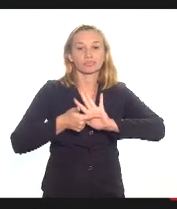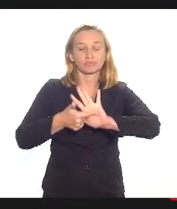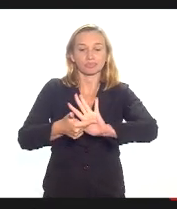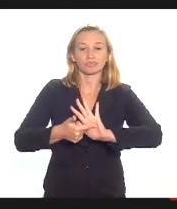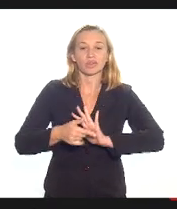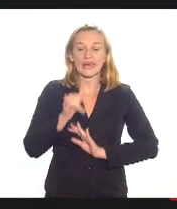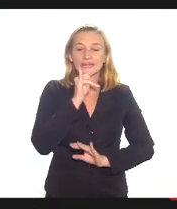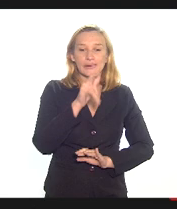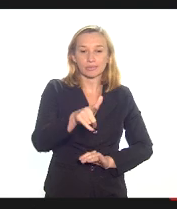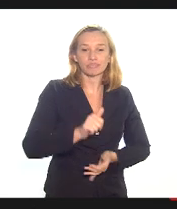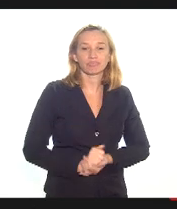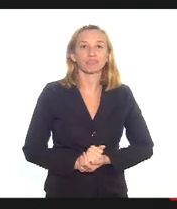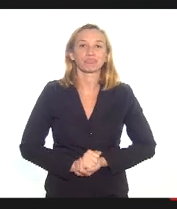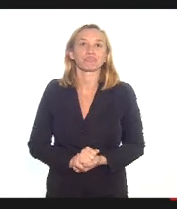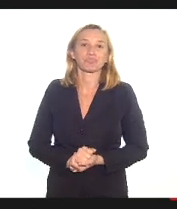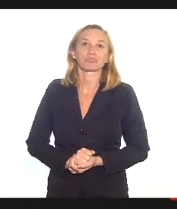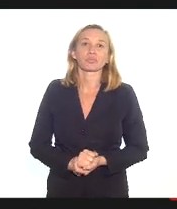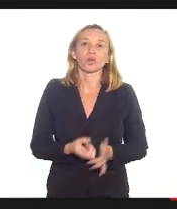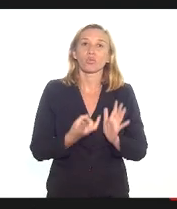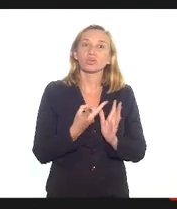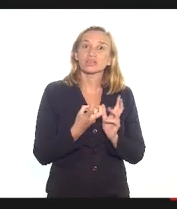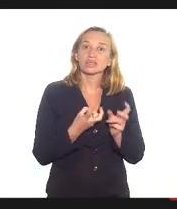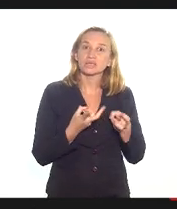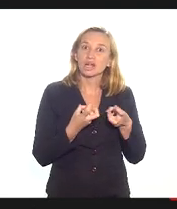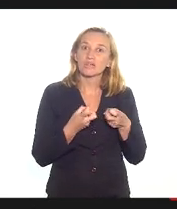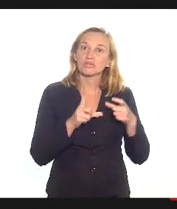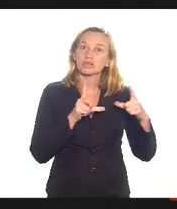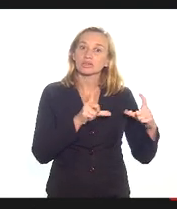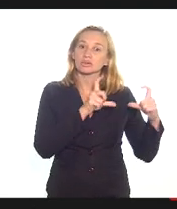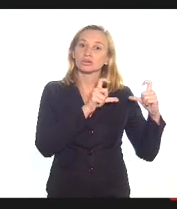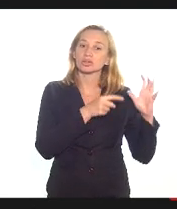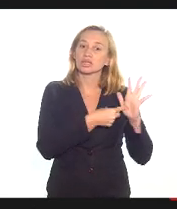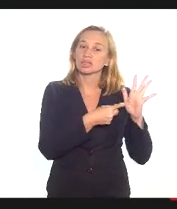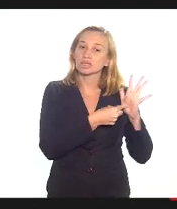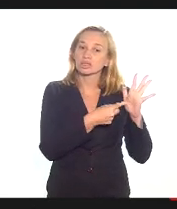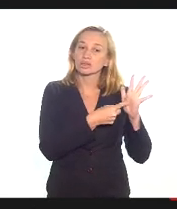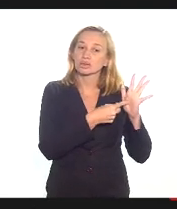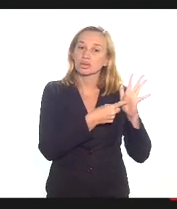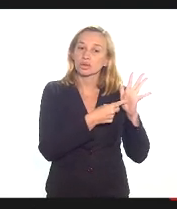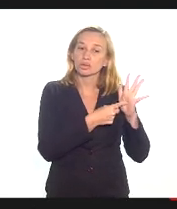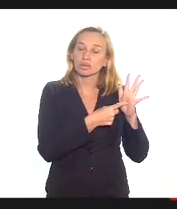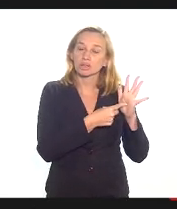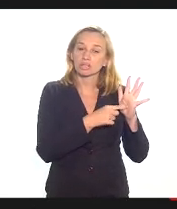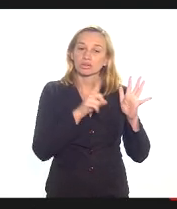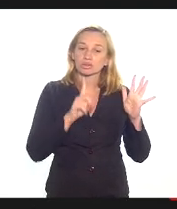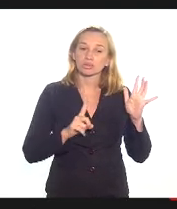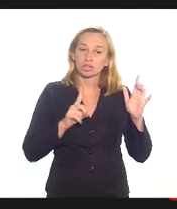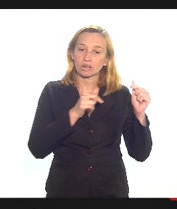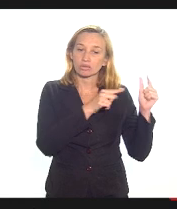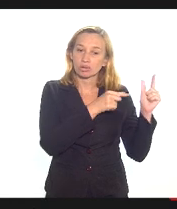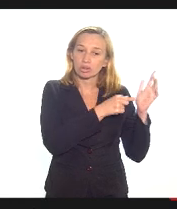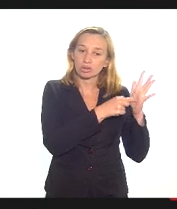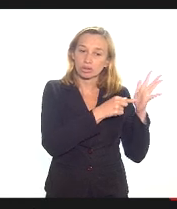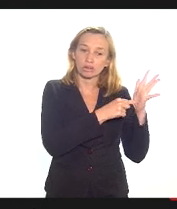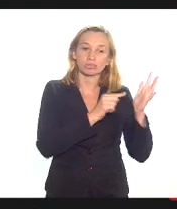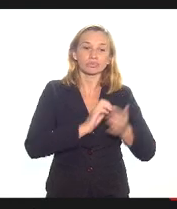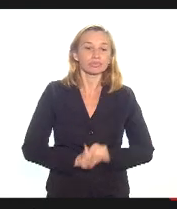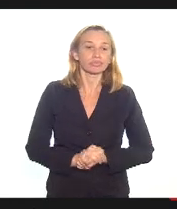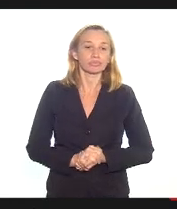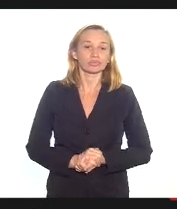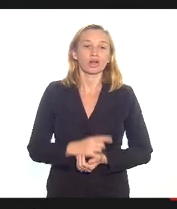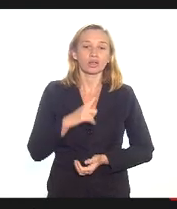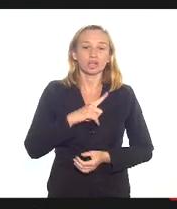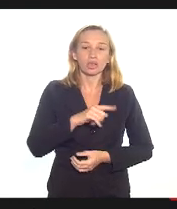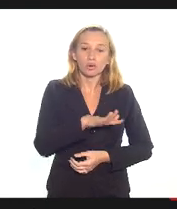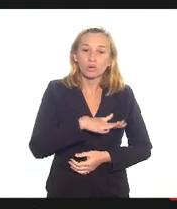por exemplo, olhem esse desenho aí do lado direito do slide. Eu tenho aí o